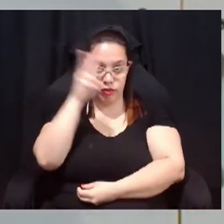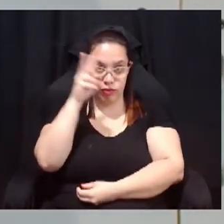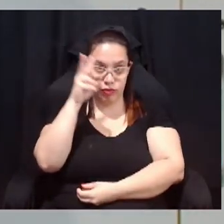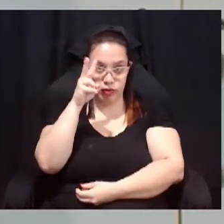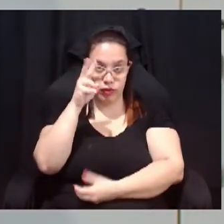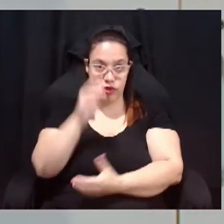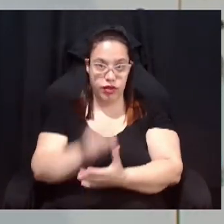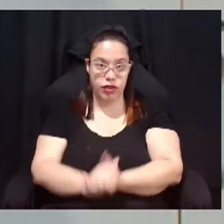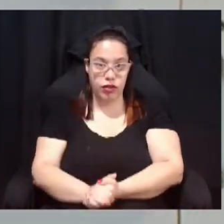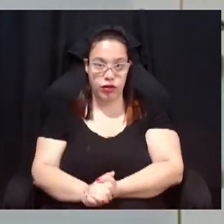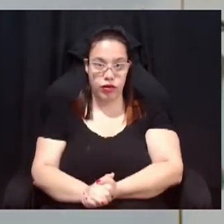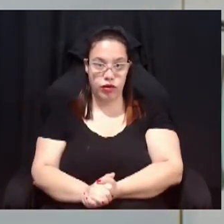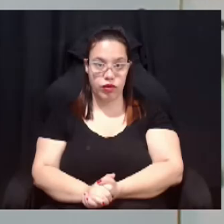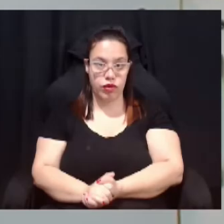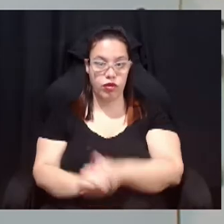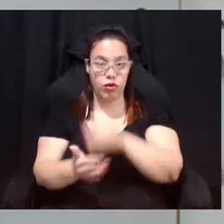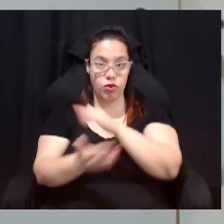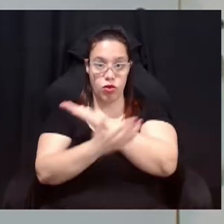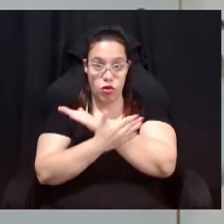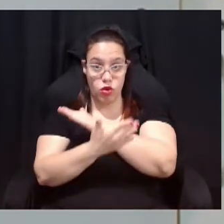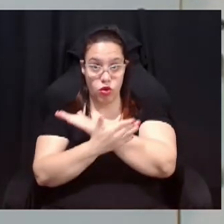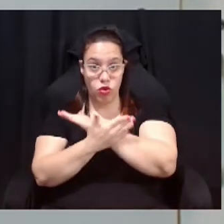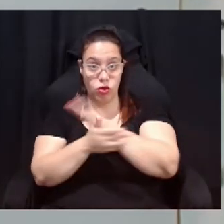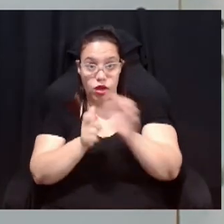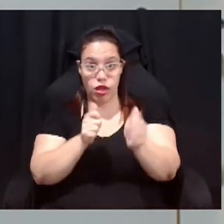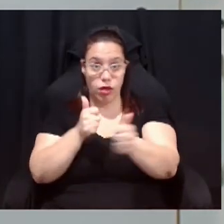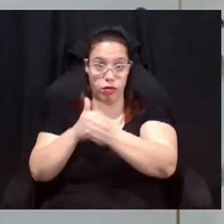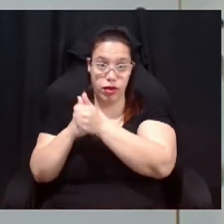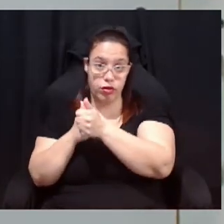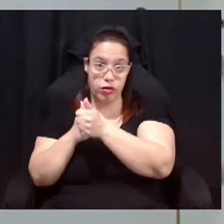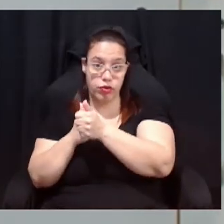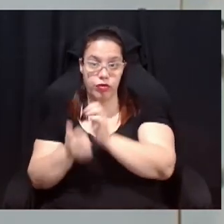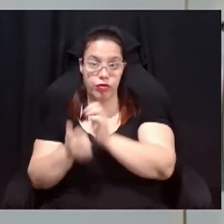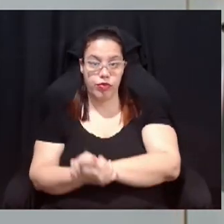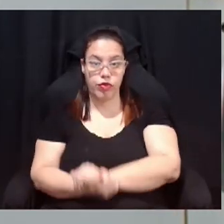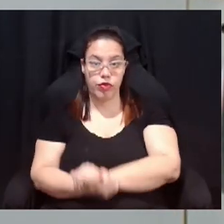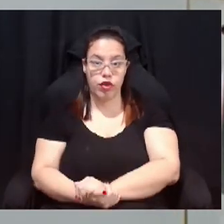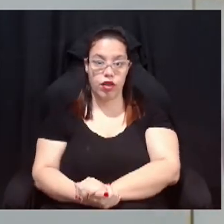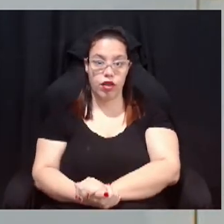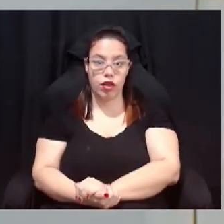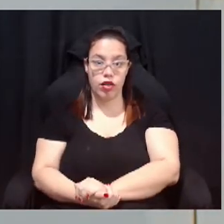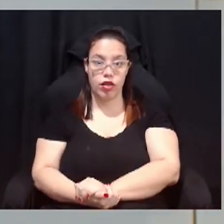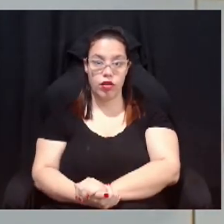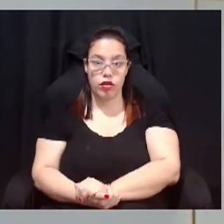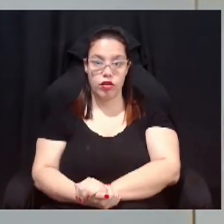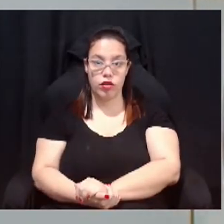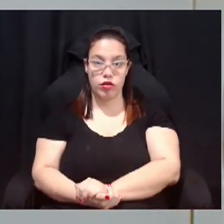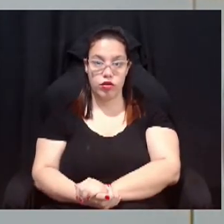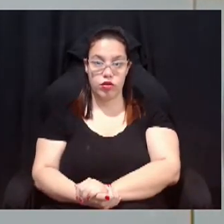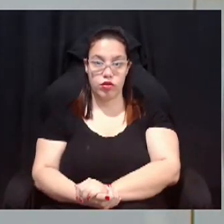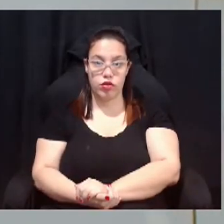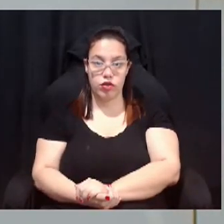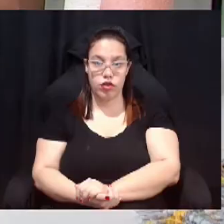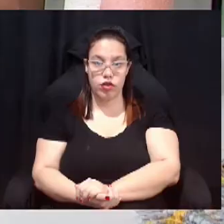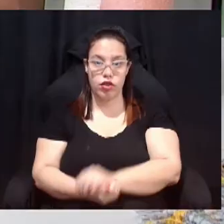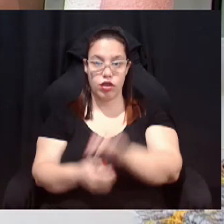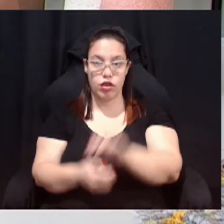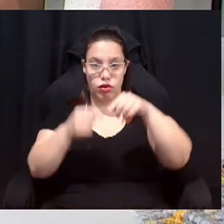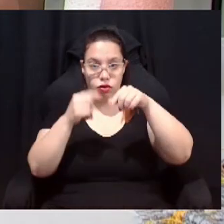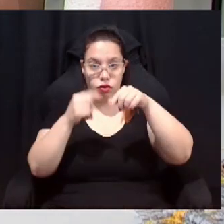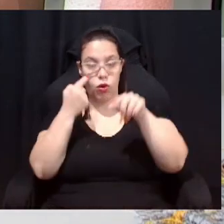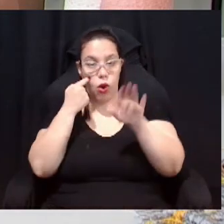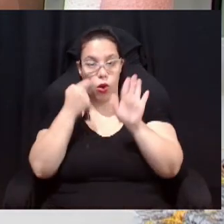uma ajuda aqui para quem tá do lado. Então a gente tem essa parte. Para a